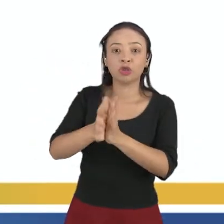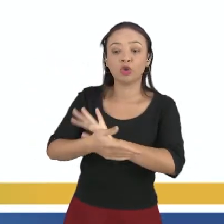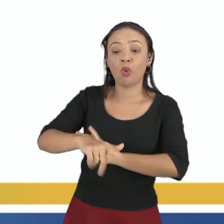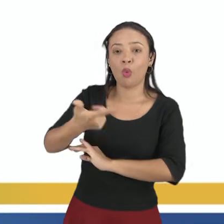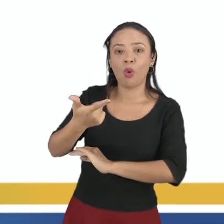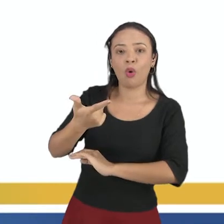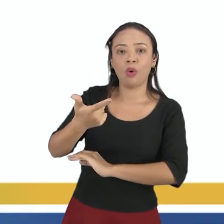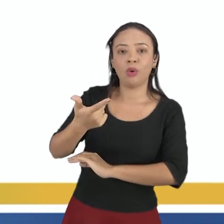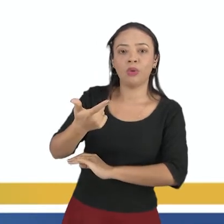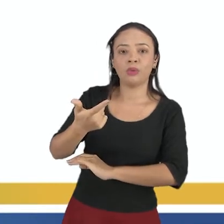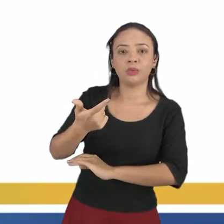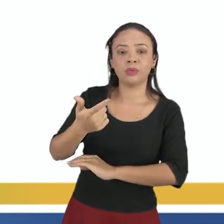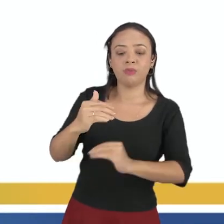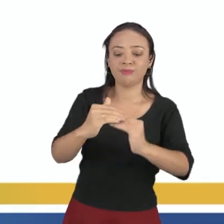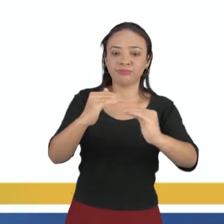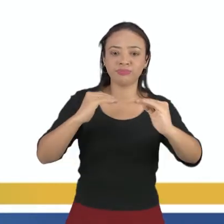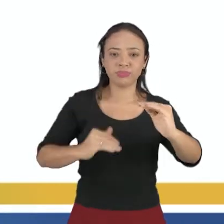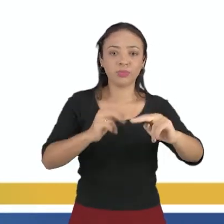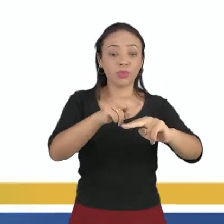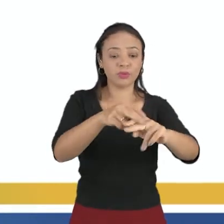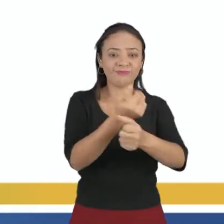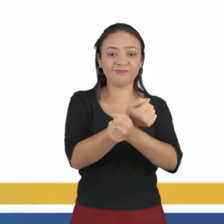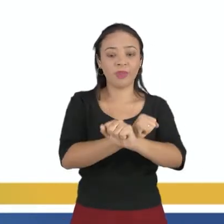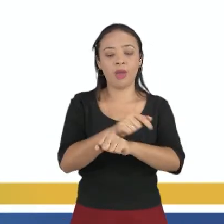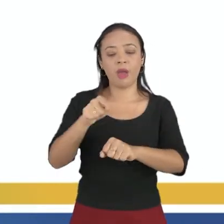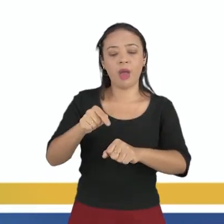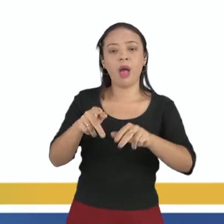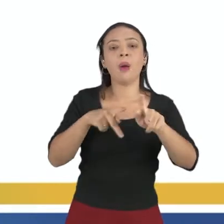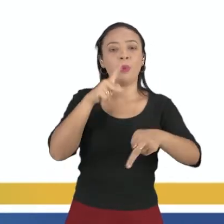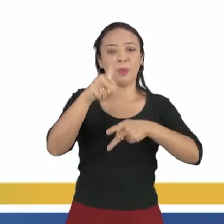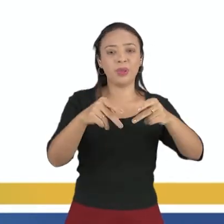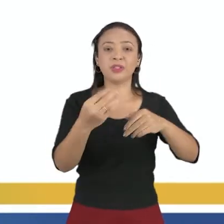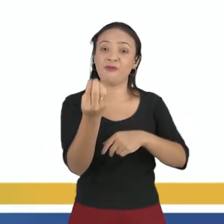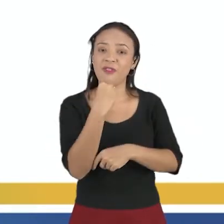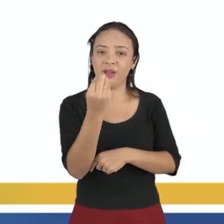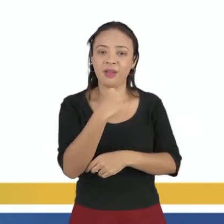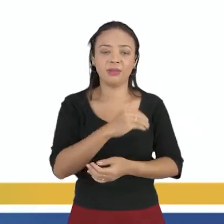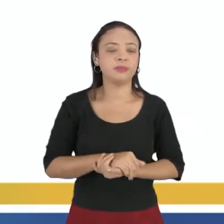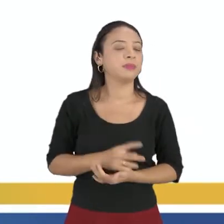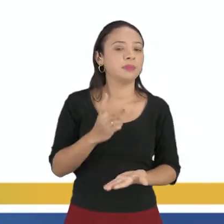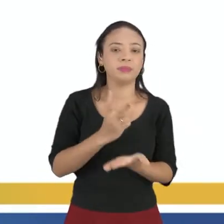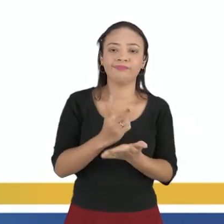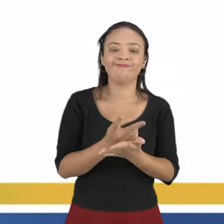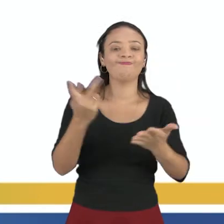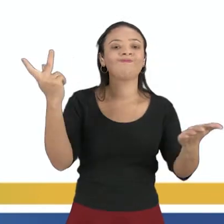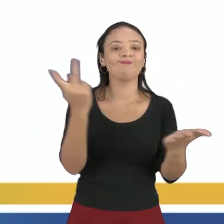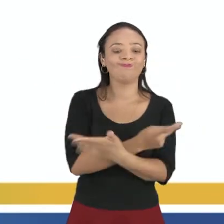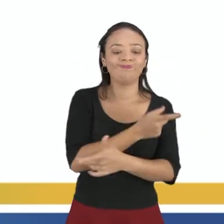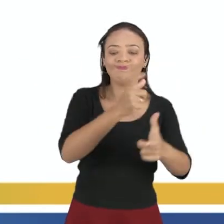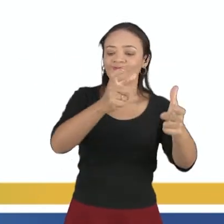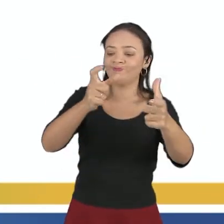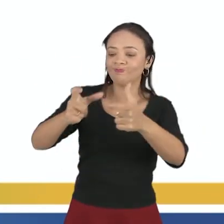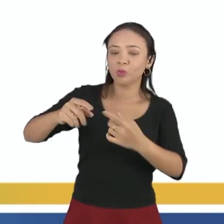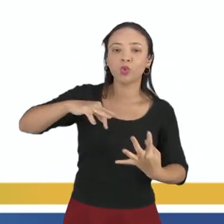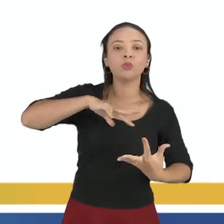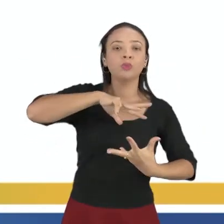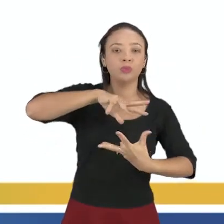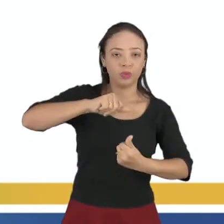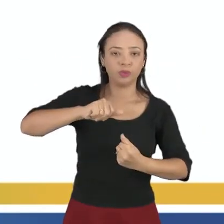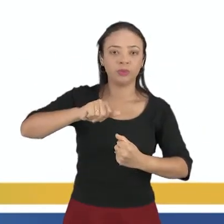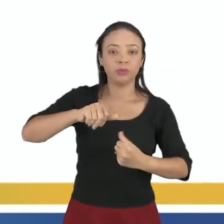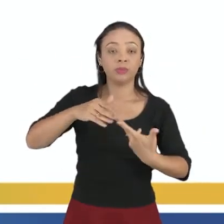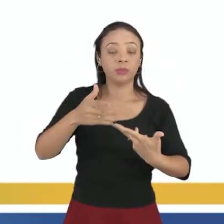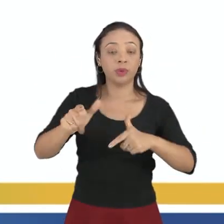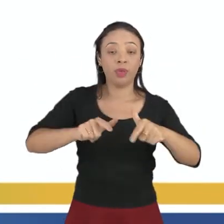e escravizava aquele povo, não é? E isso aconteceu em várias partes do mundo. E aí, esse